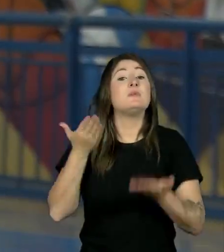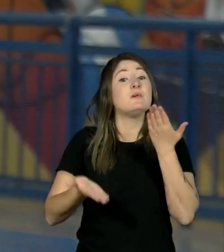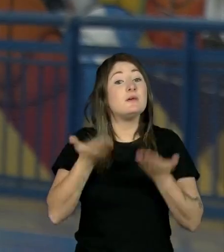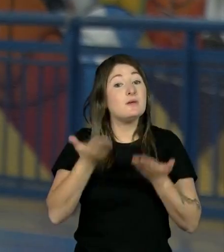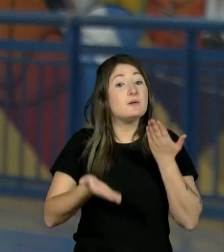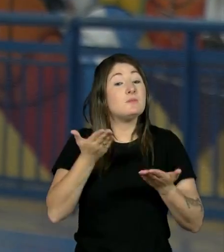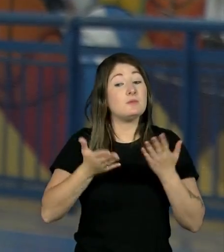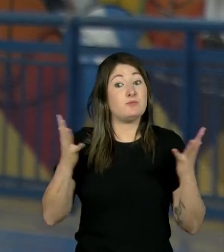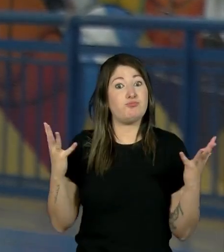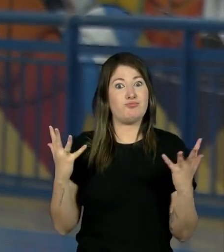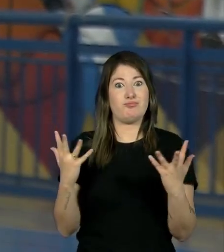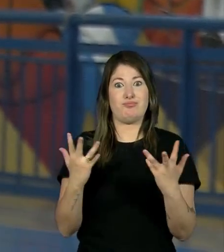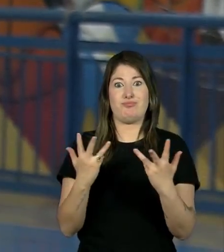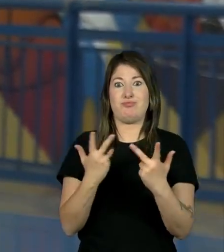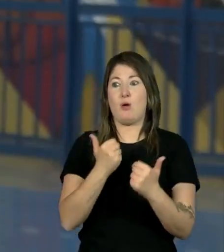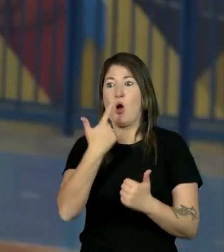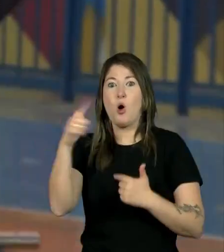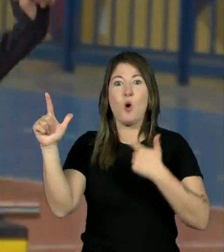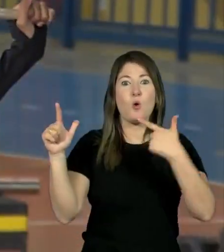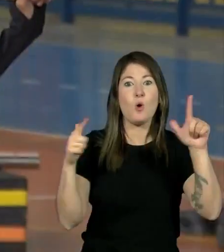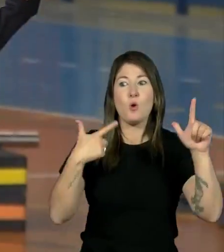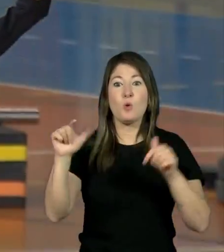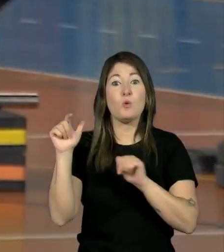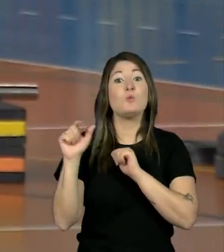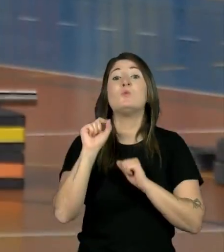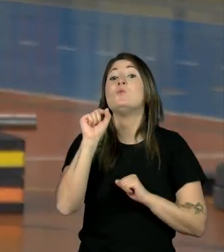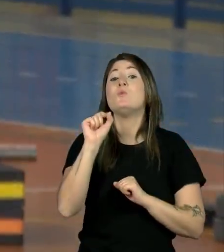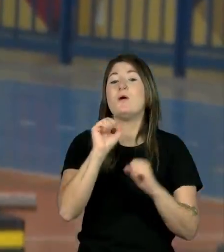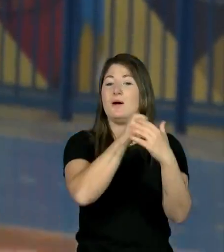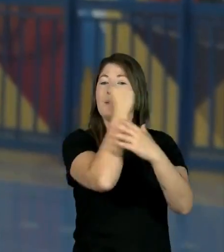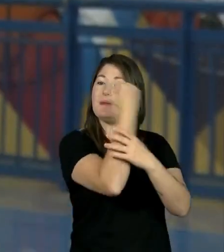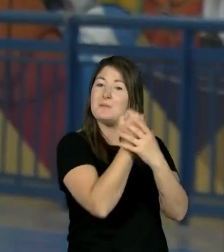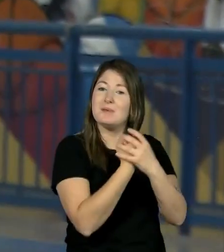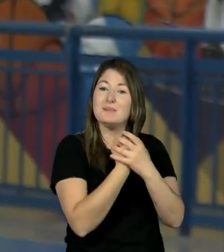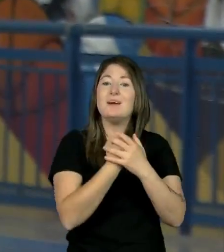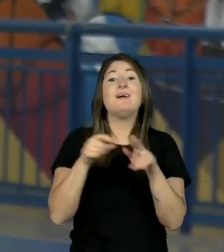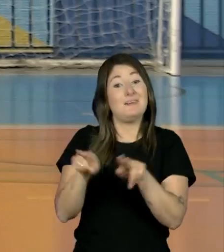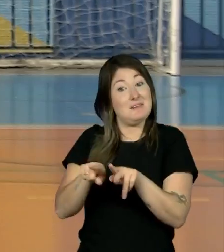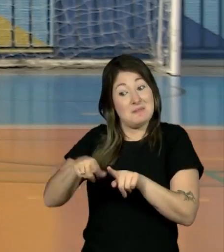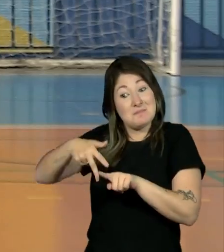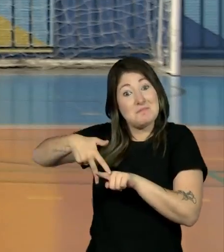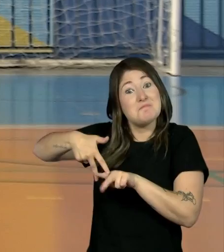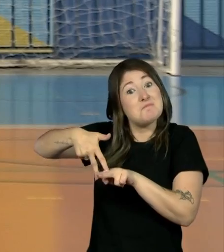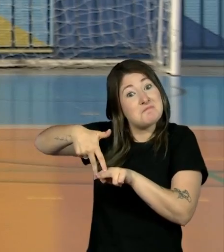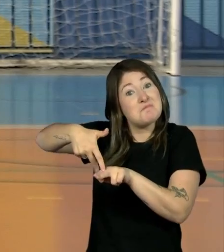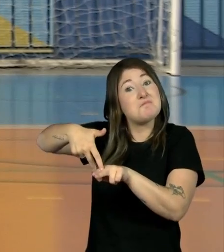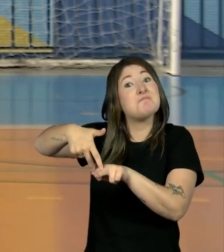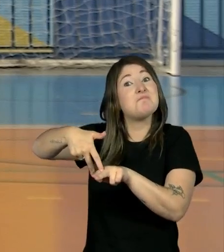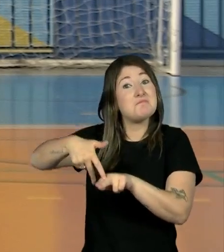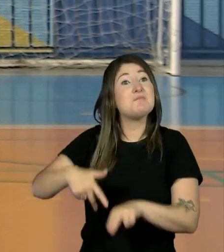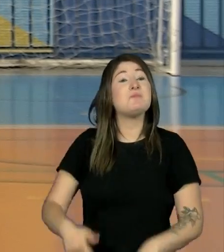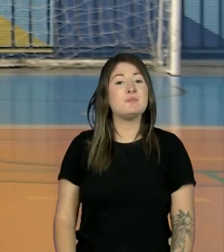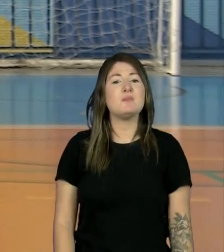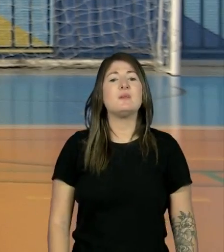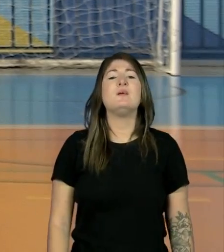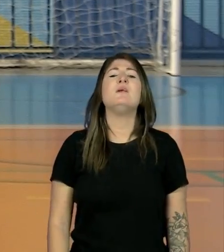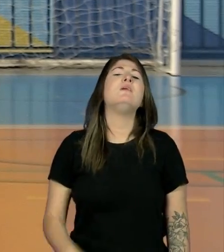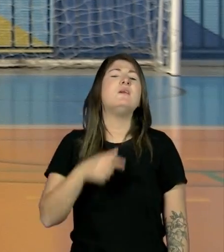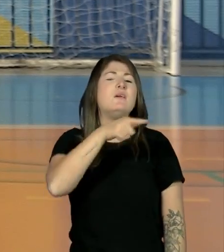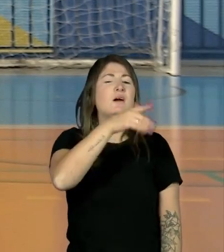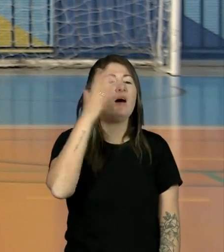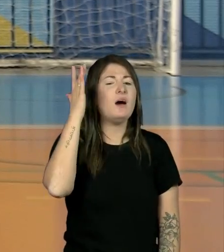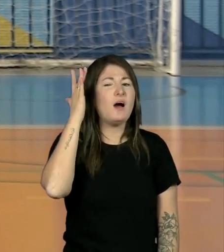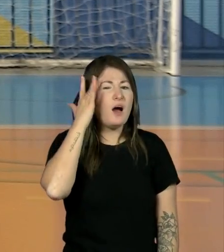desempenho em outros esportes, como o basquete e o skate. Você acha que o esporte, tudo que